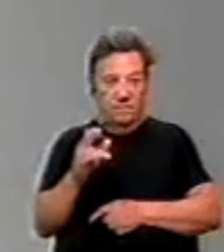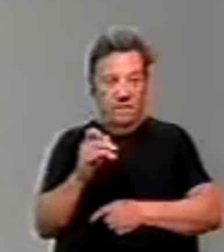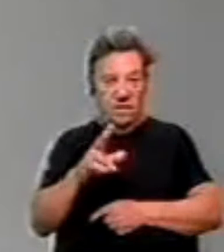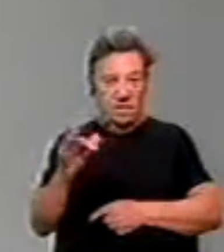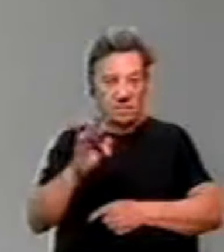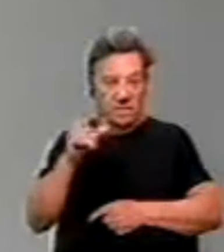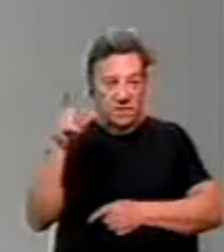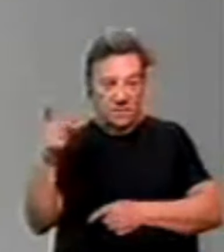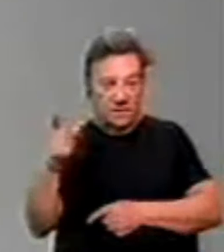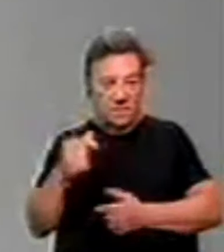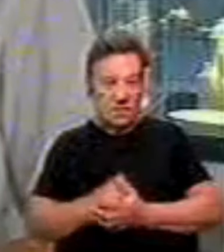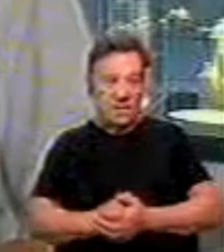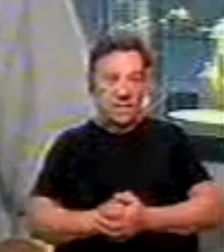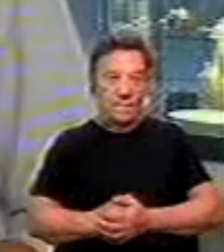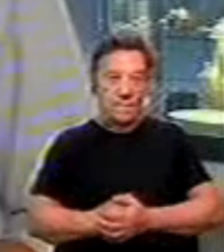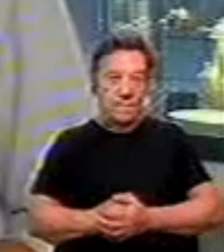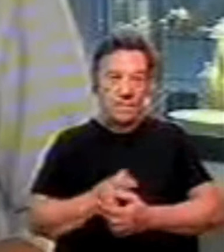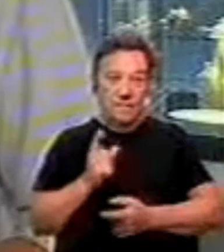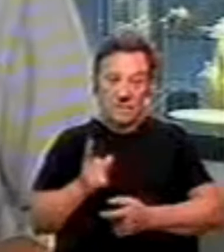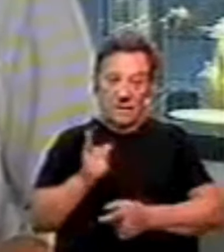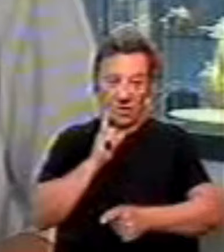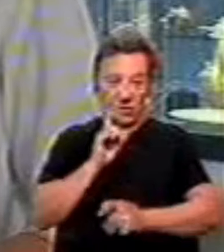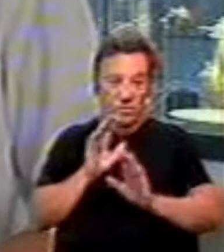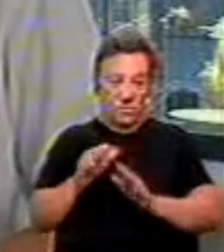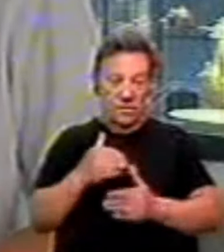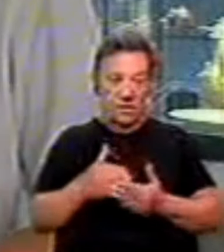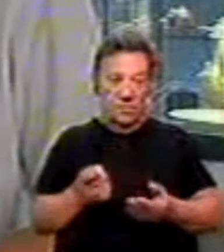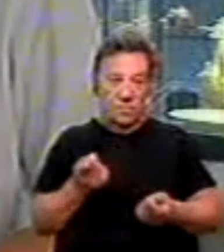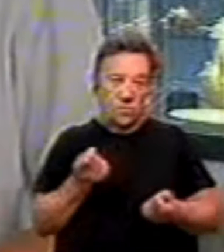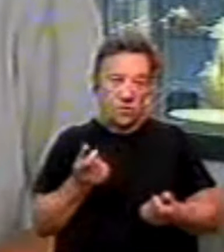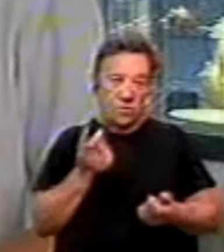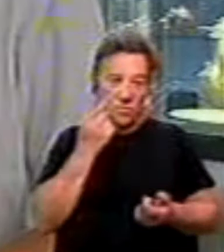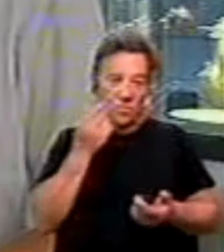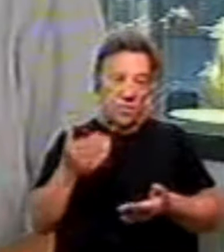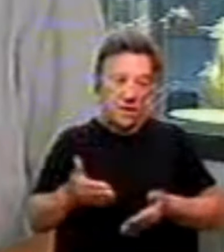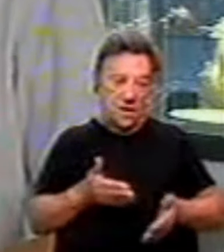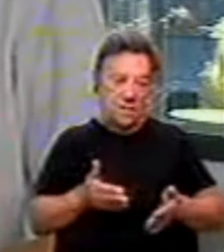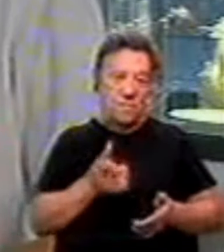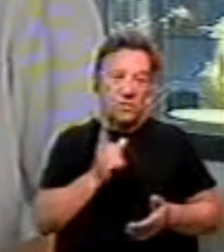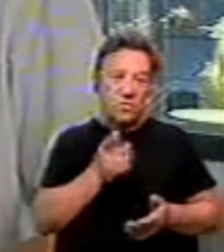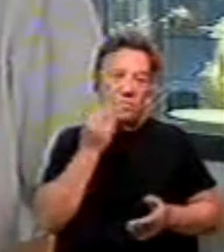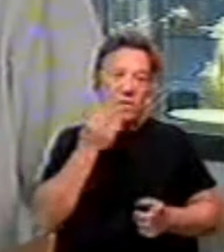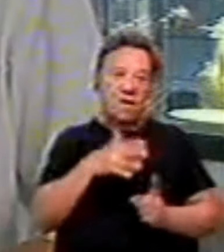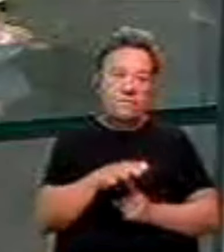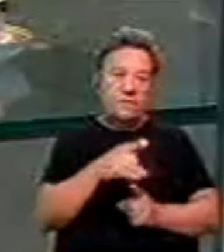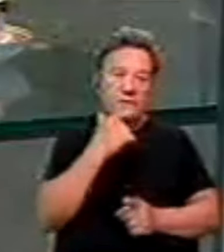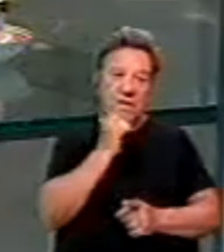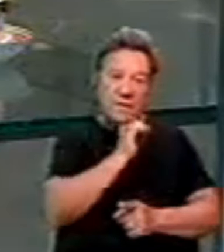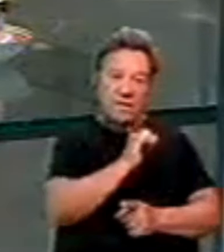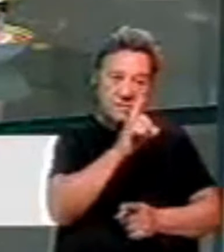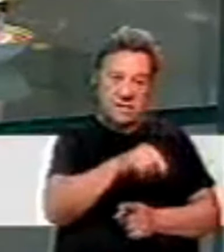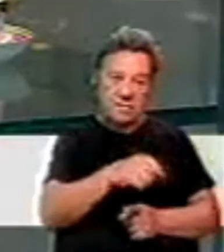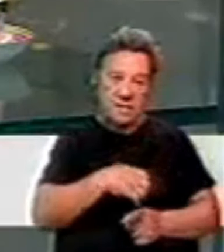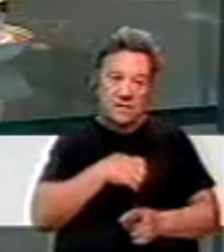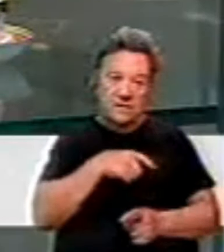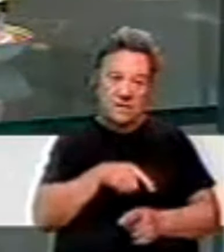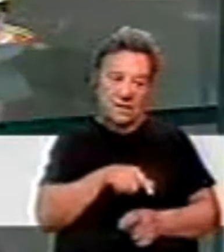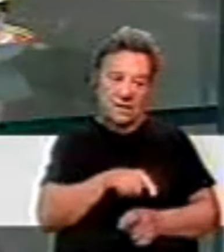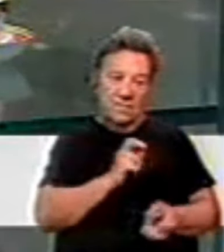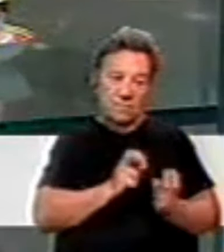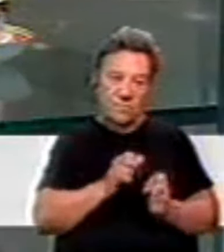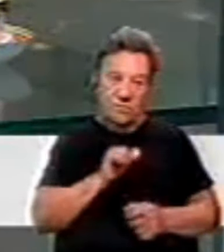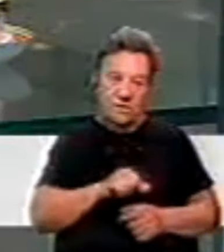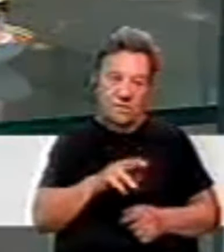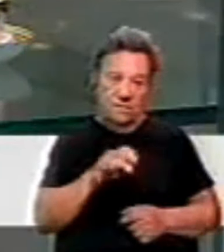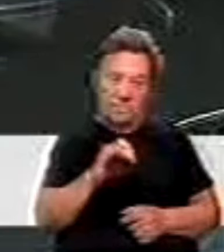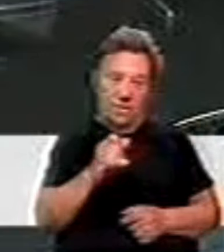faiança francesa? Com esta exposição nós abrimos um bocado um caminho sobre a influência inglesa que também se sente na